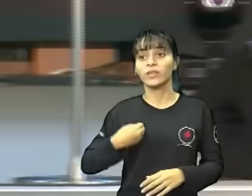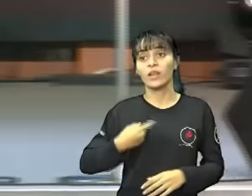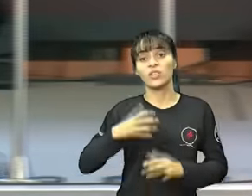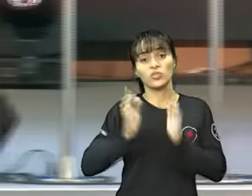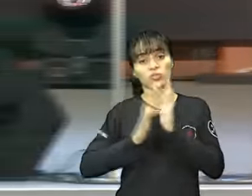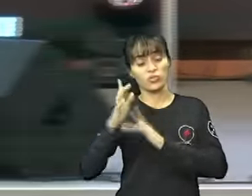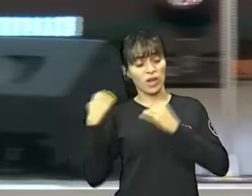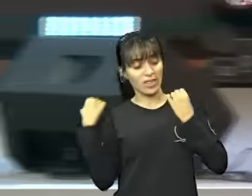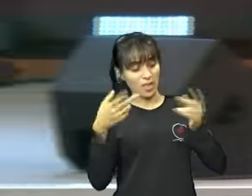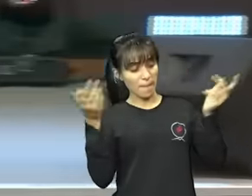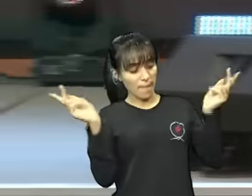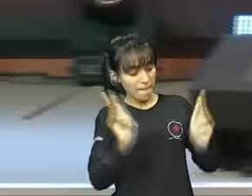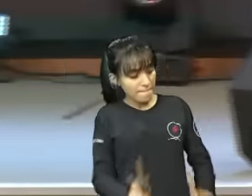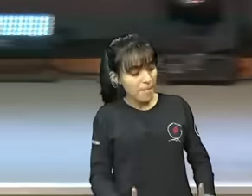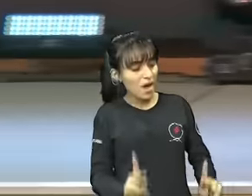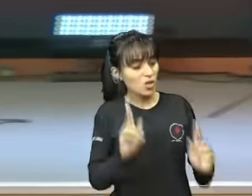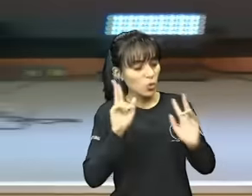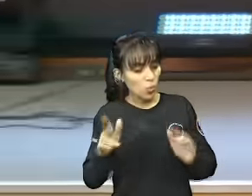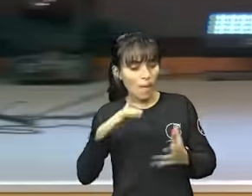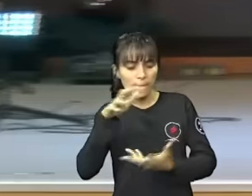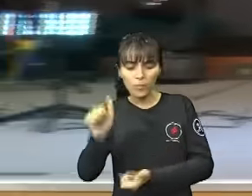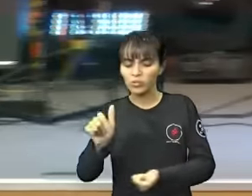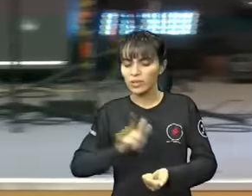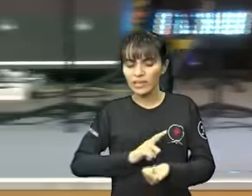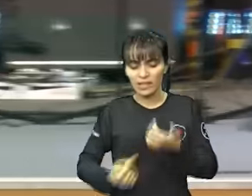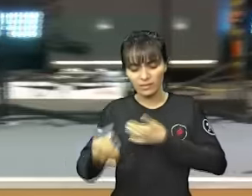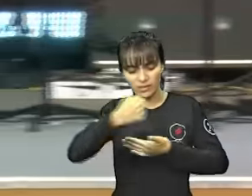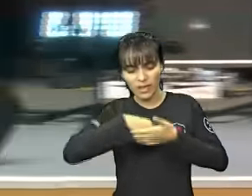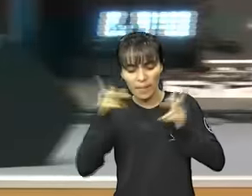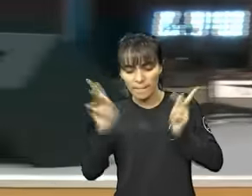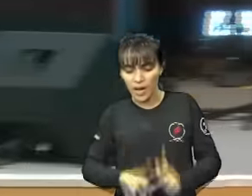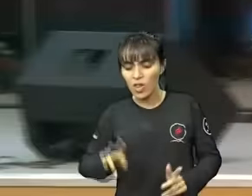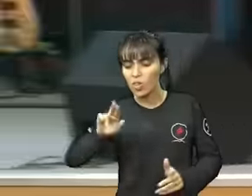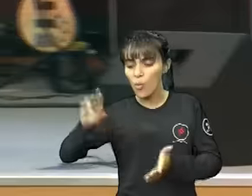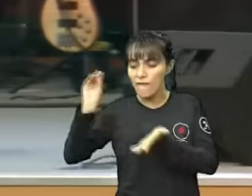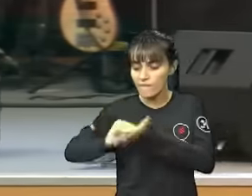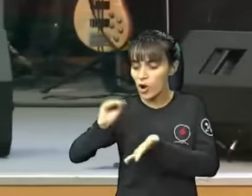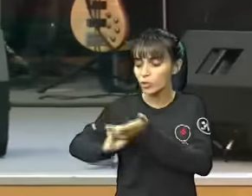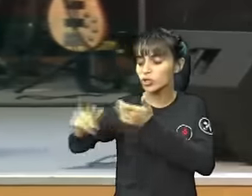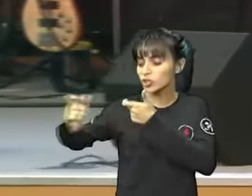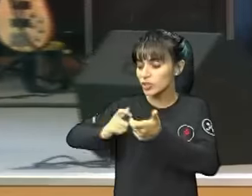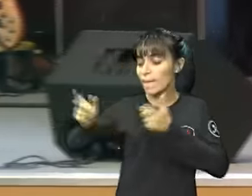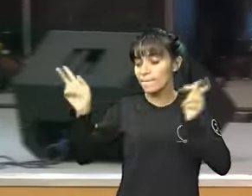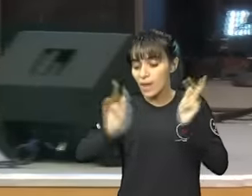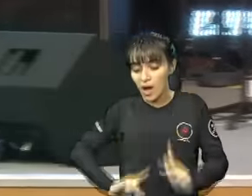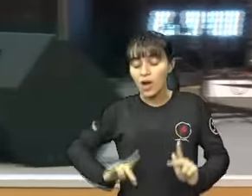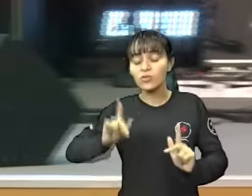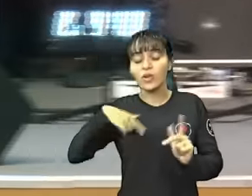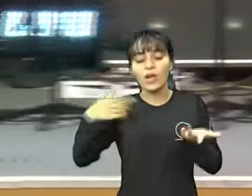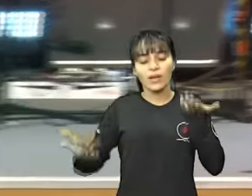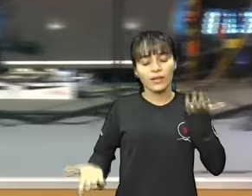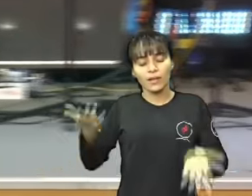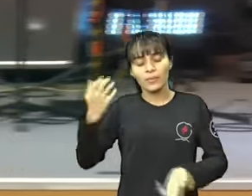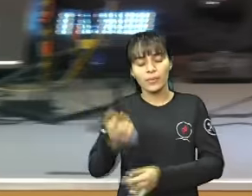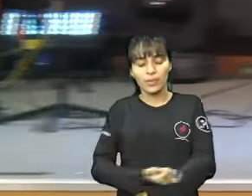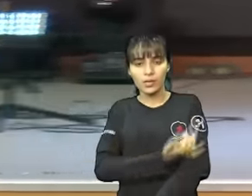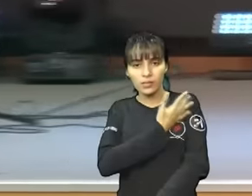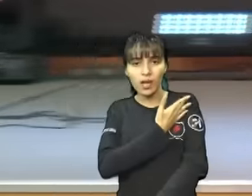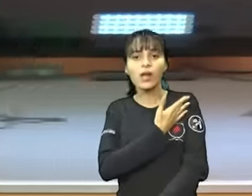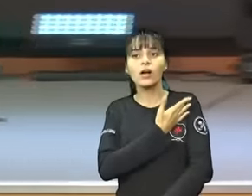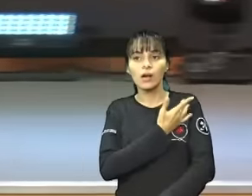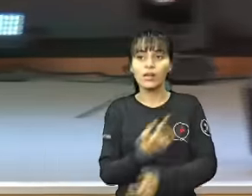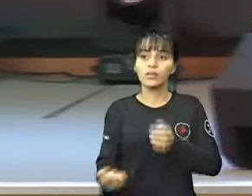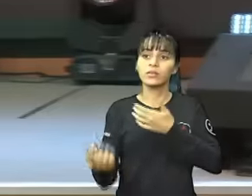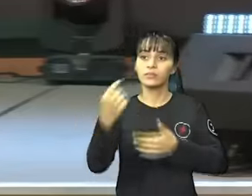a página como o mundo da você tem paz aqui dentro paz não é ausência de guerra paz equilíbrio emocional é aqui